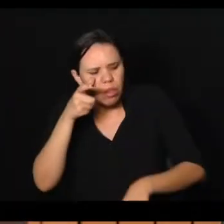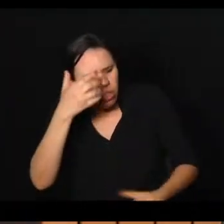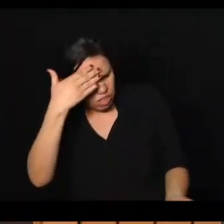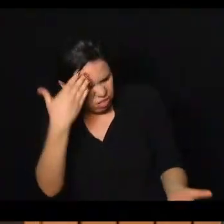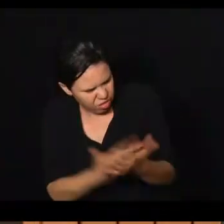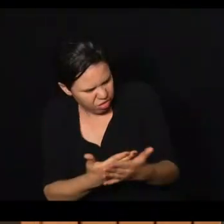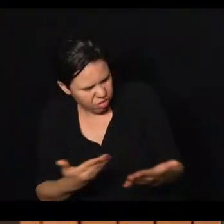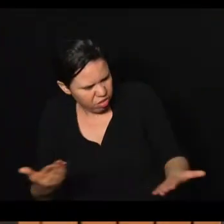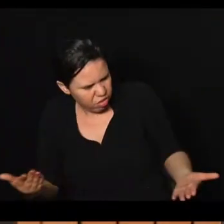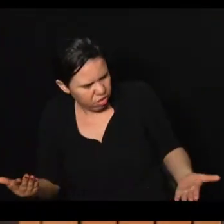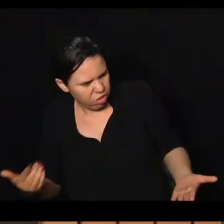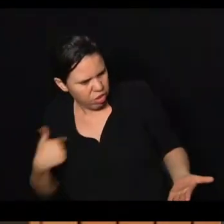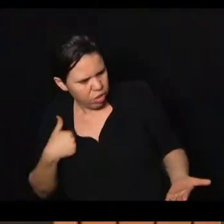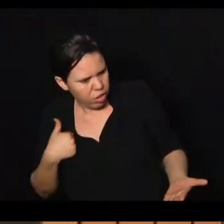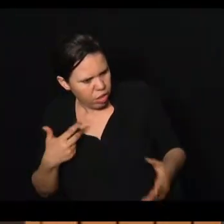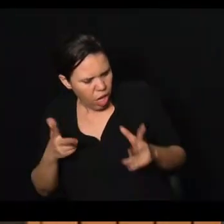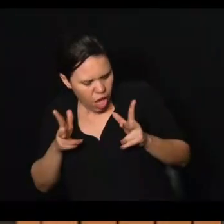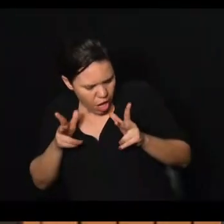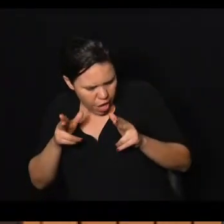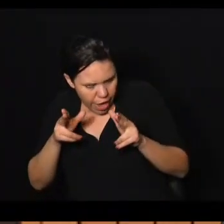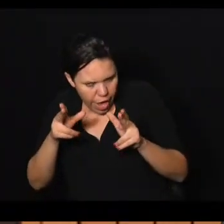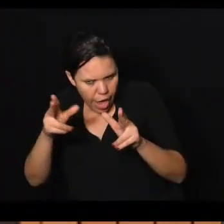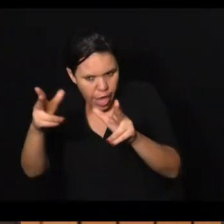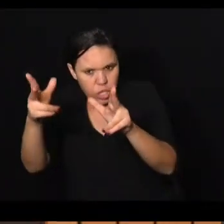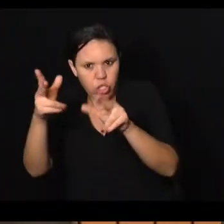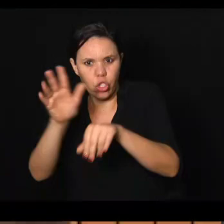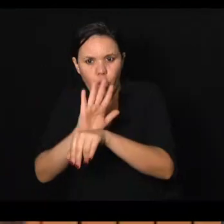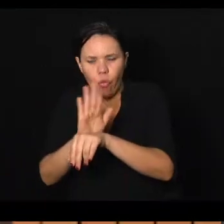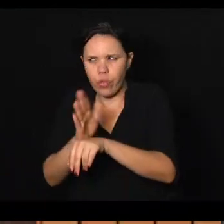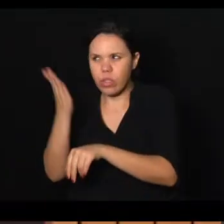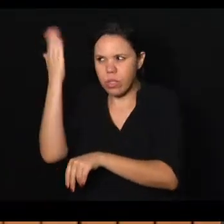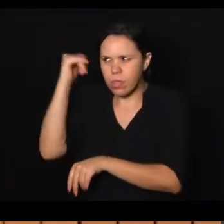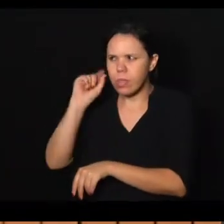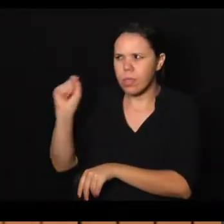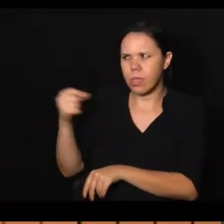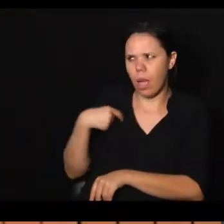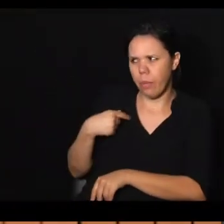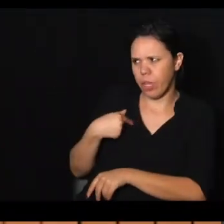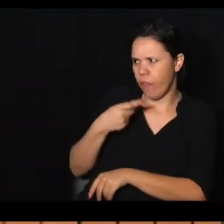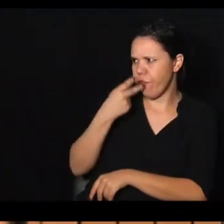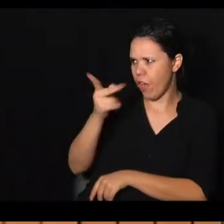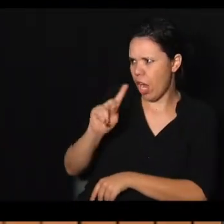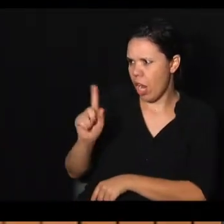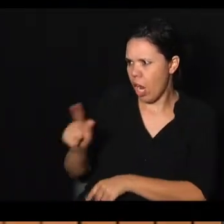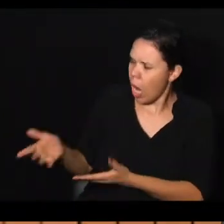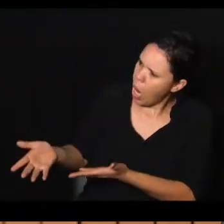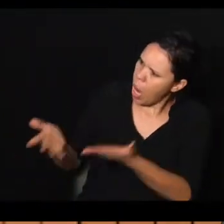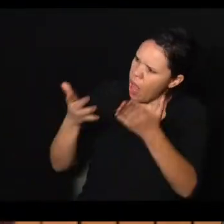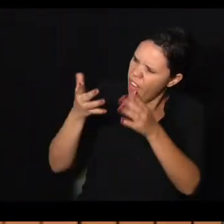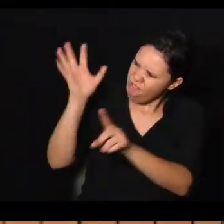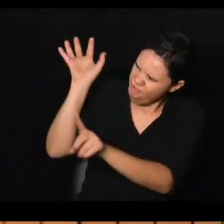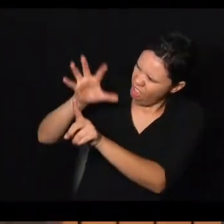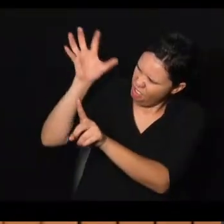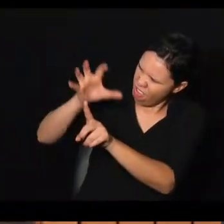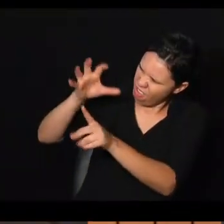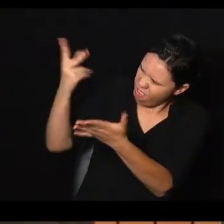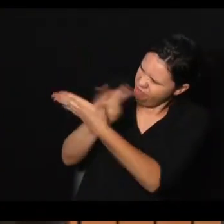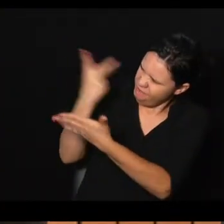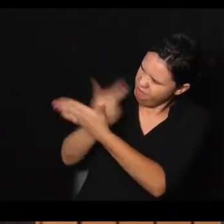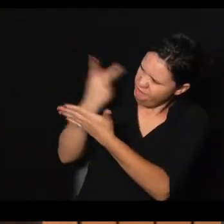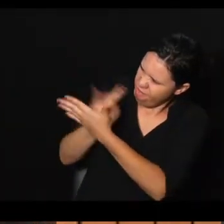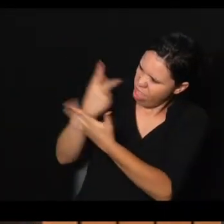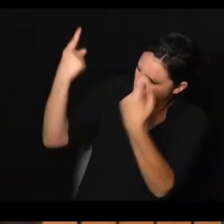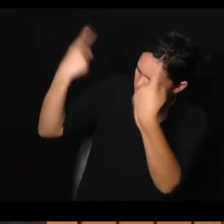acreditar, e quem recortou sabia que eu não tinha dito aquilo, e levou um monte de gente a erro. Sabe por